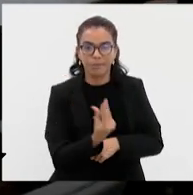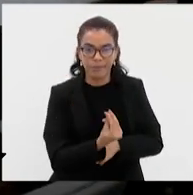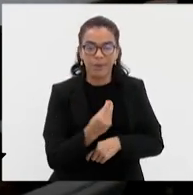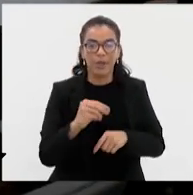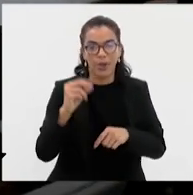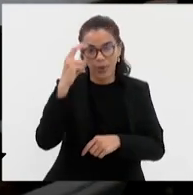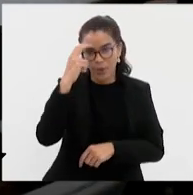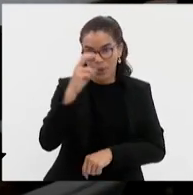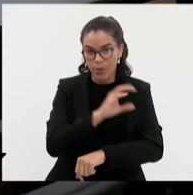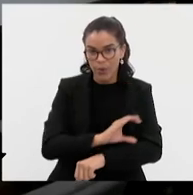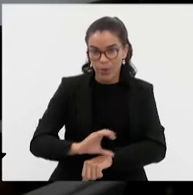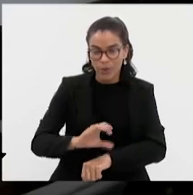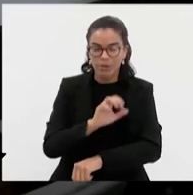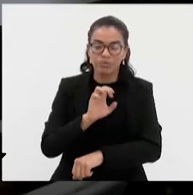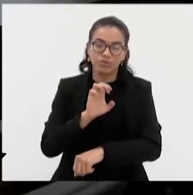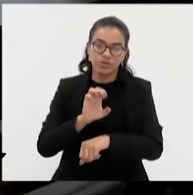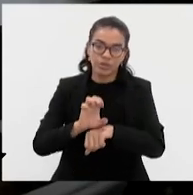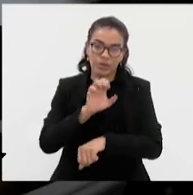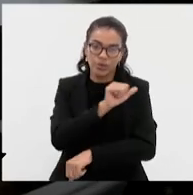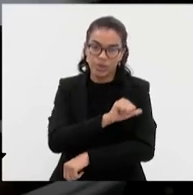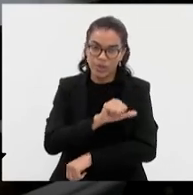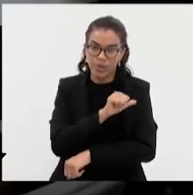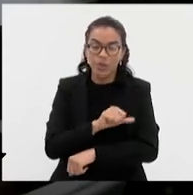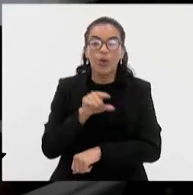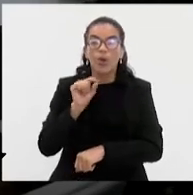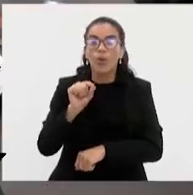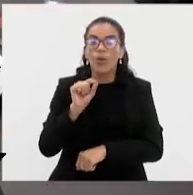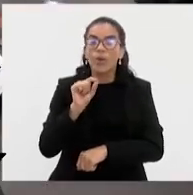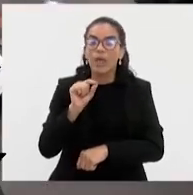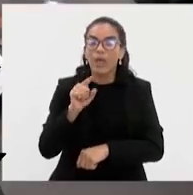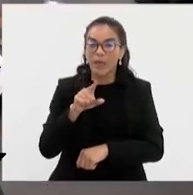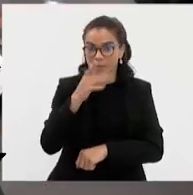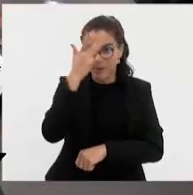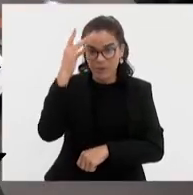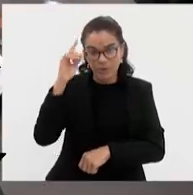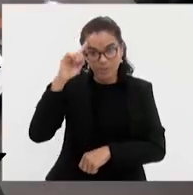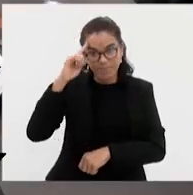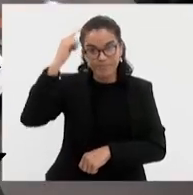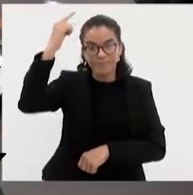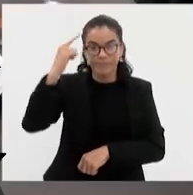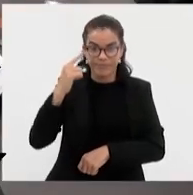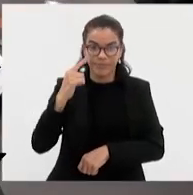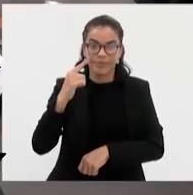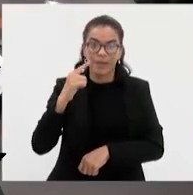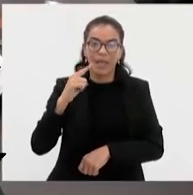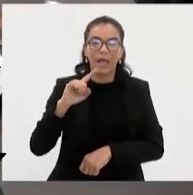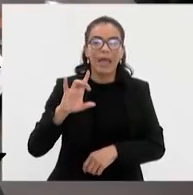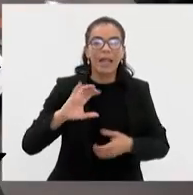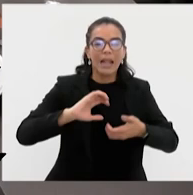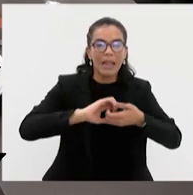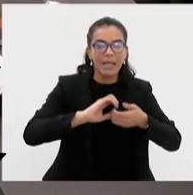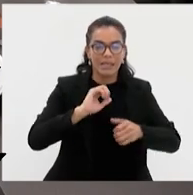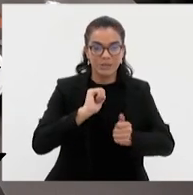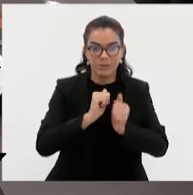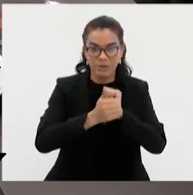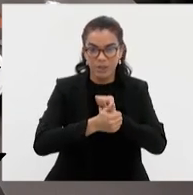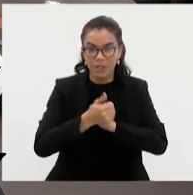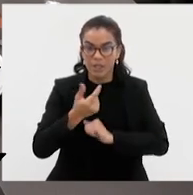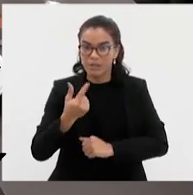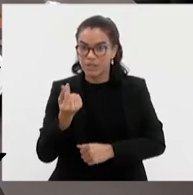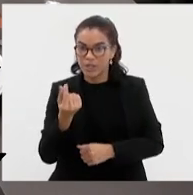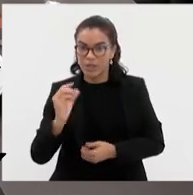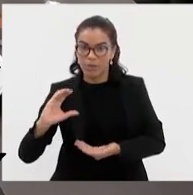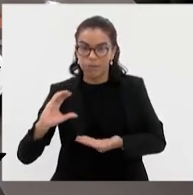no Estado do Rio de Janeiro, promovida por entidade ou liga desportivas que recebam